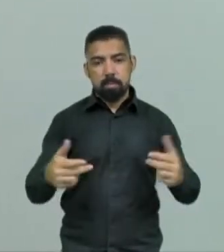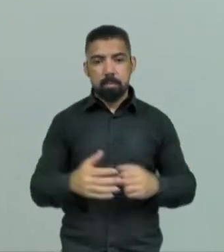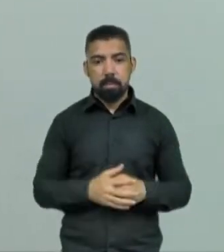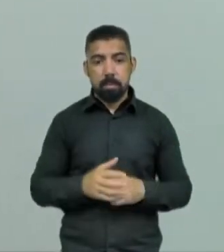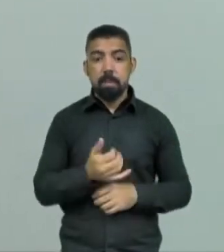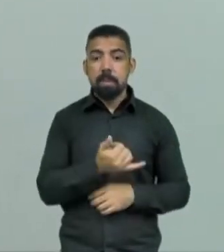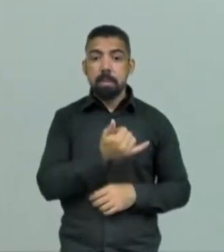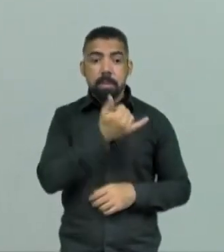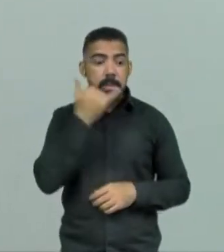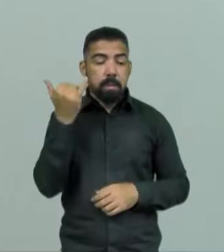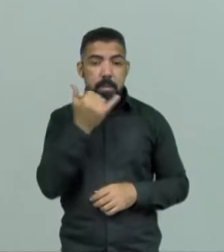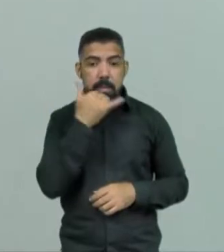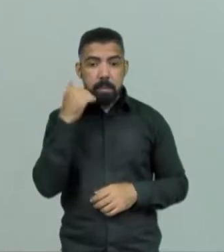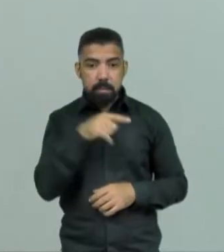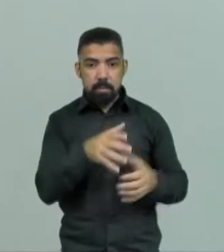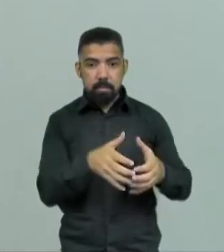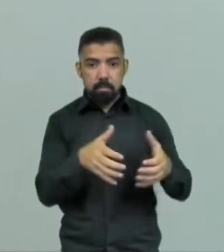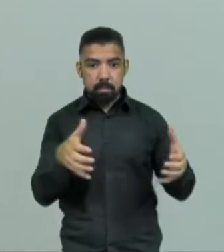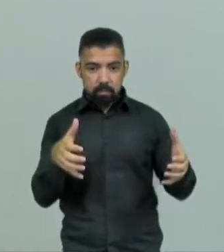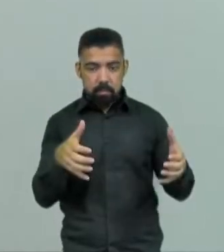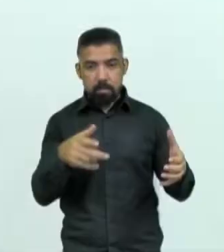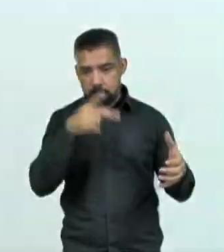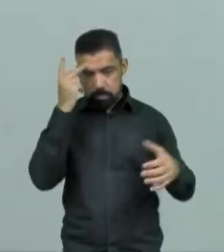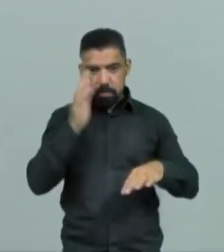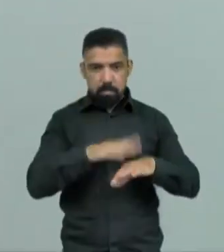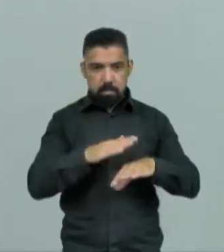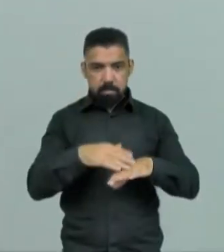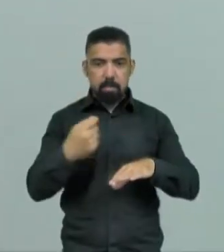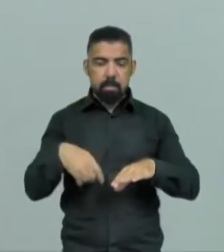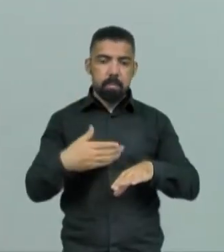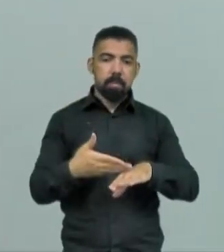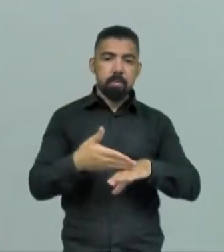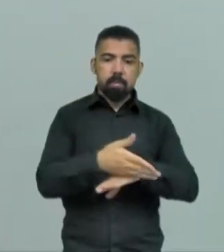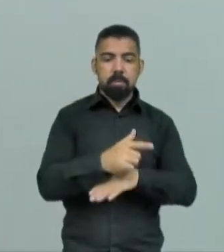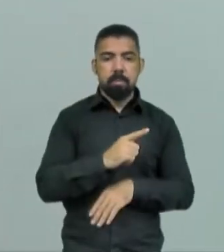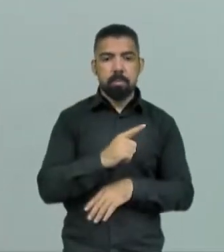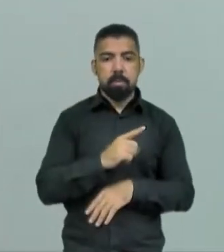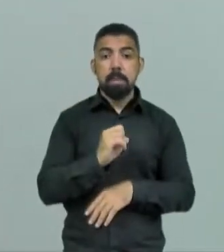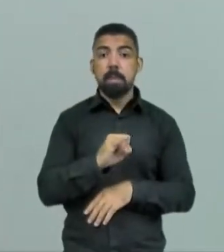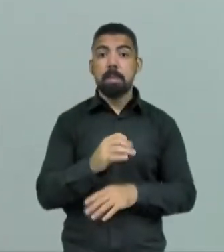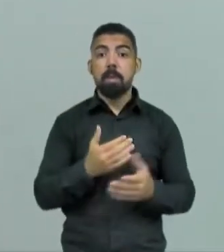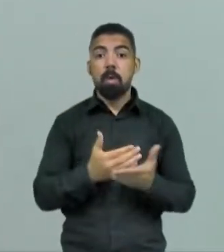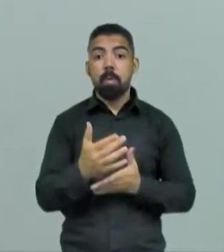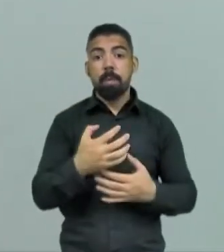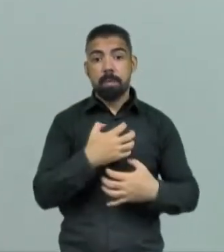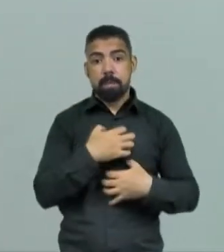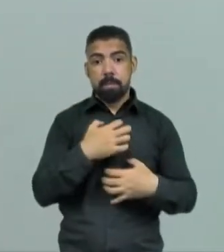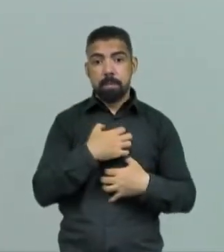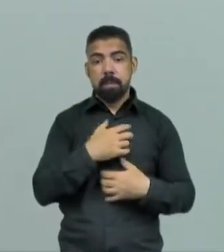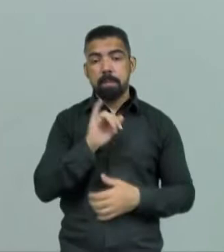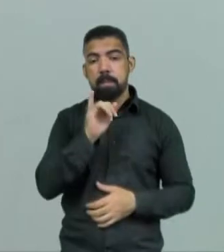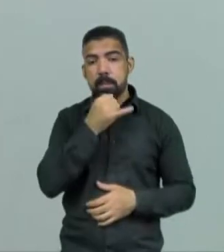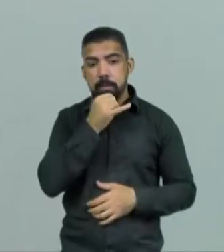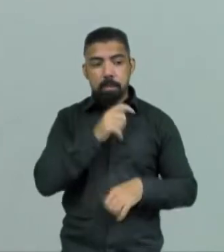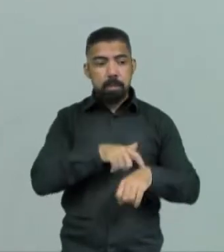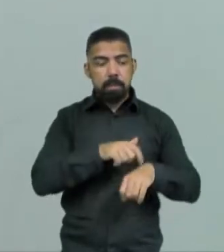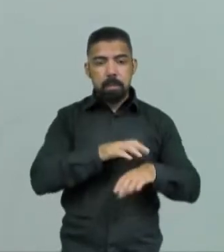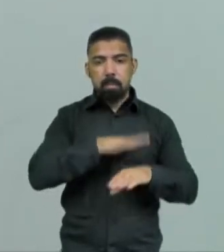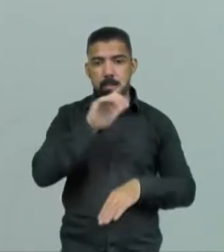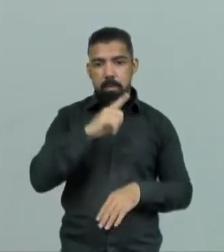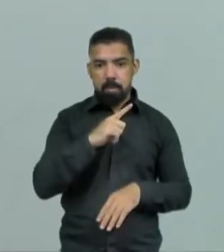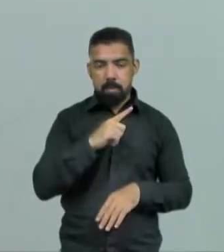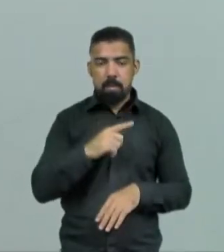da situação, a gente precisa realmente entrar com medicação. Se começar a sentir tristeza a maior parte do tempo, perda